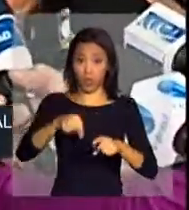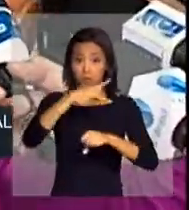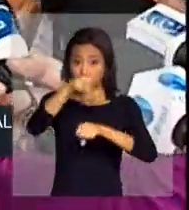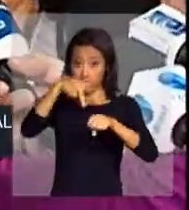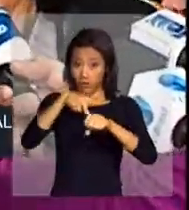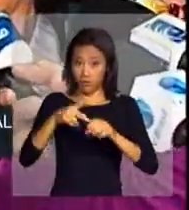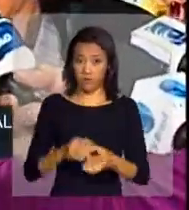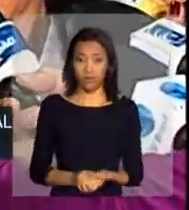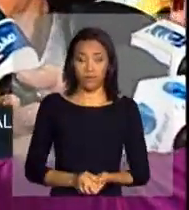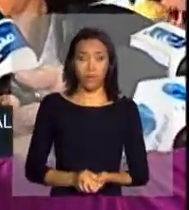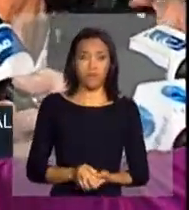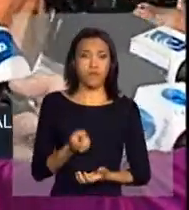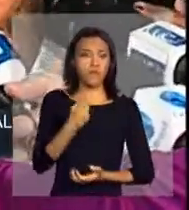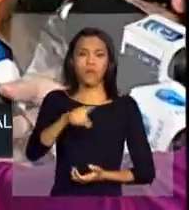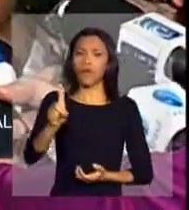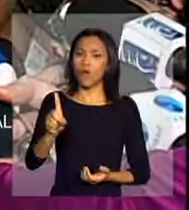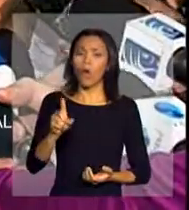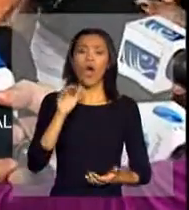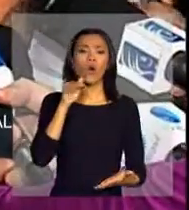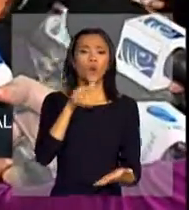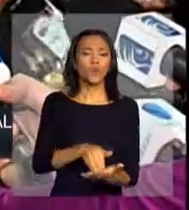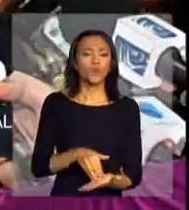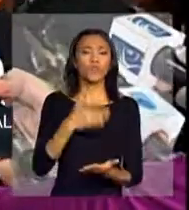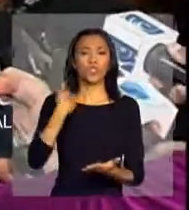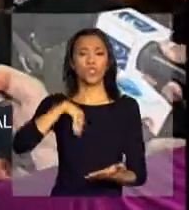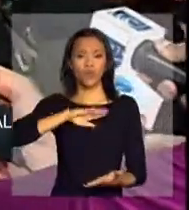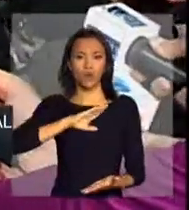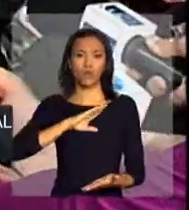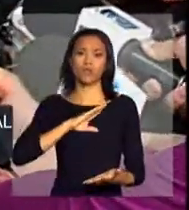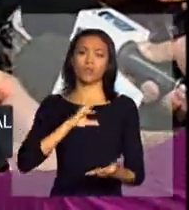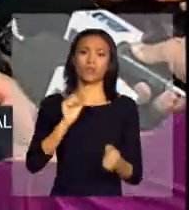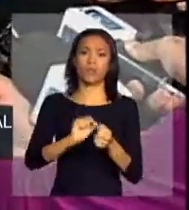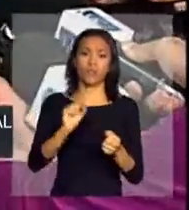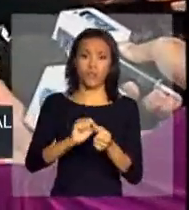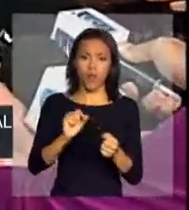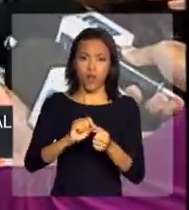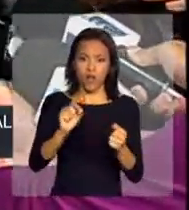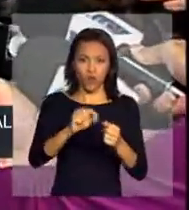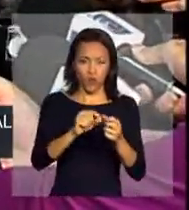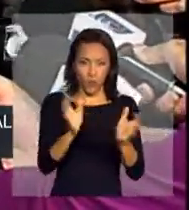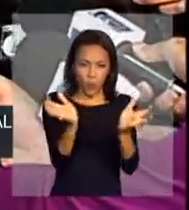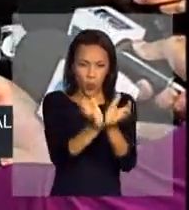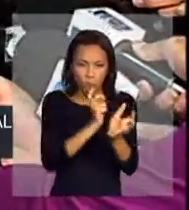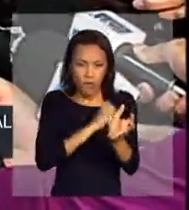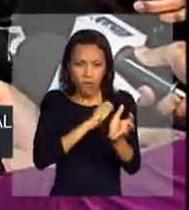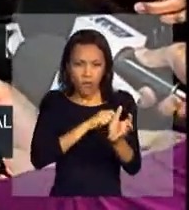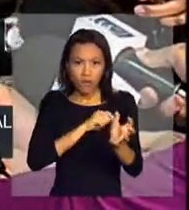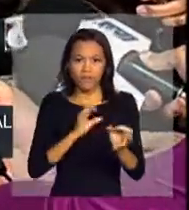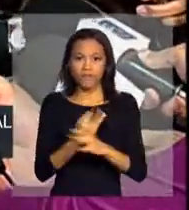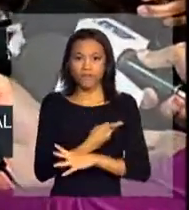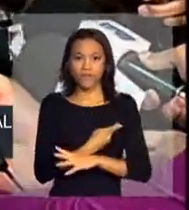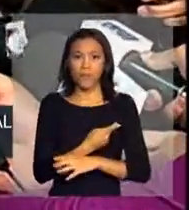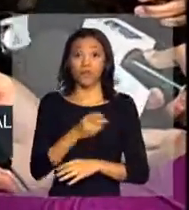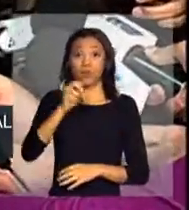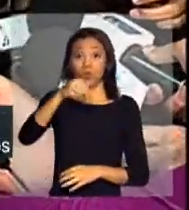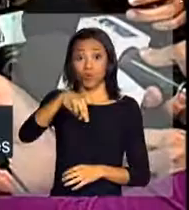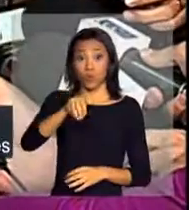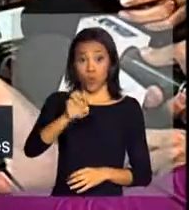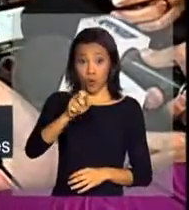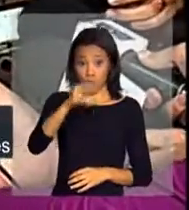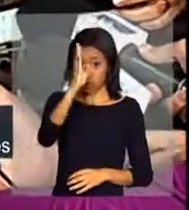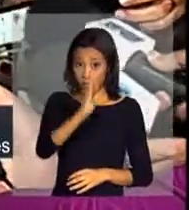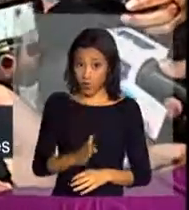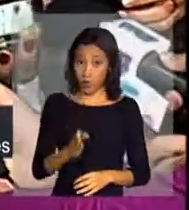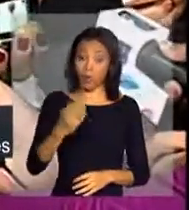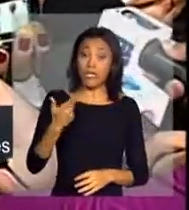Não. A última que nós fizemos foi desbaratar no norte do país. Né? E